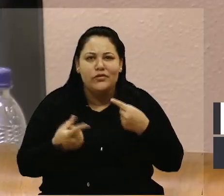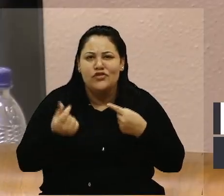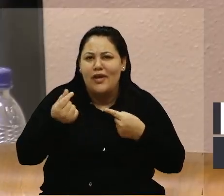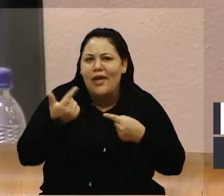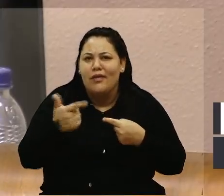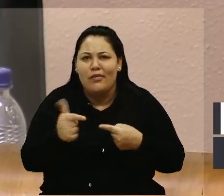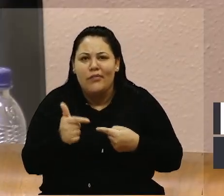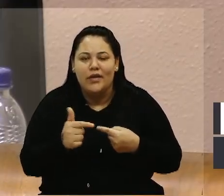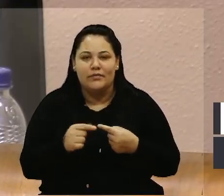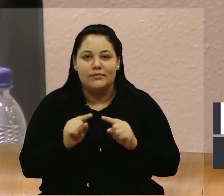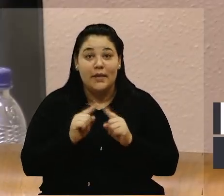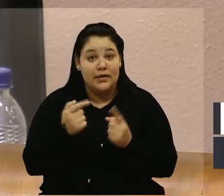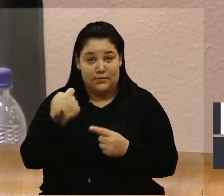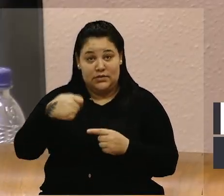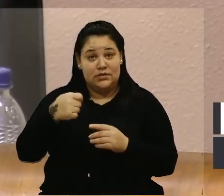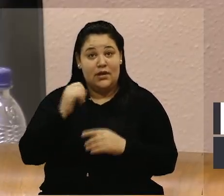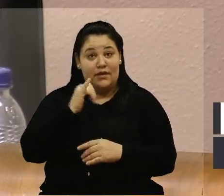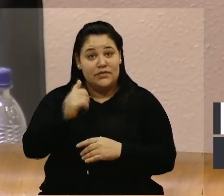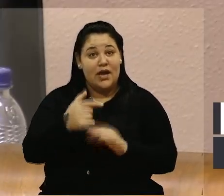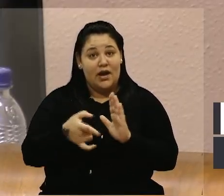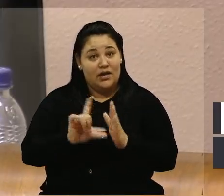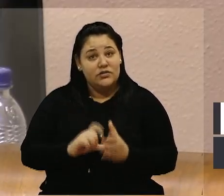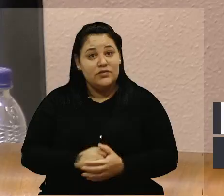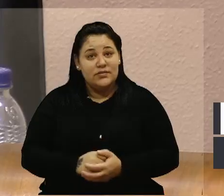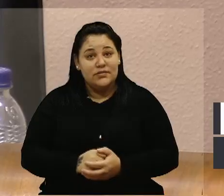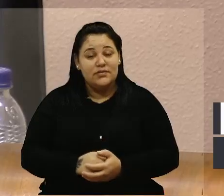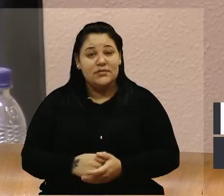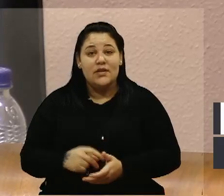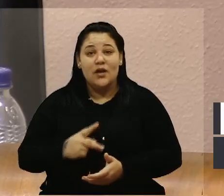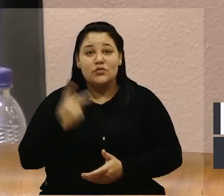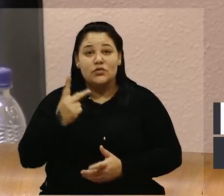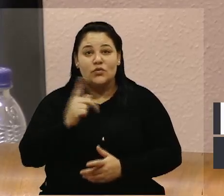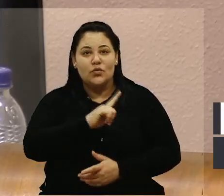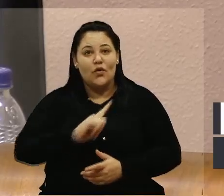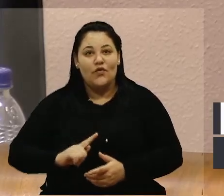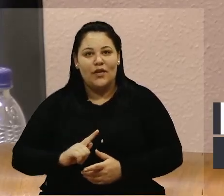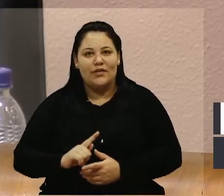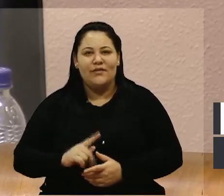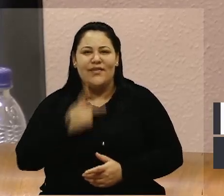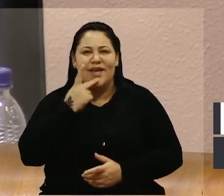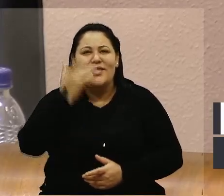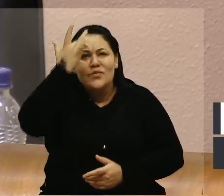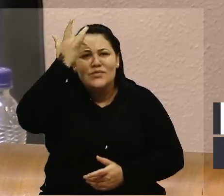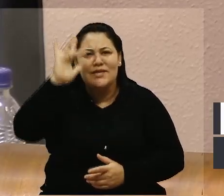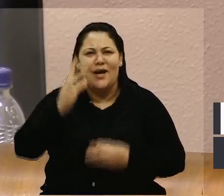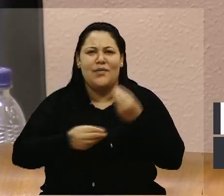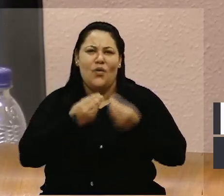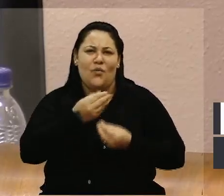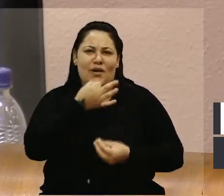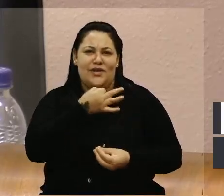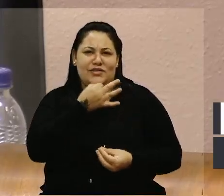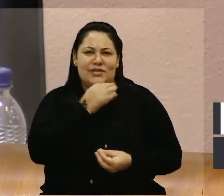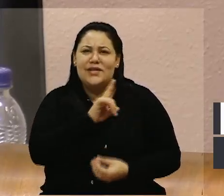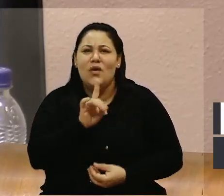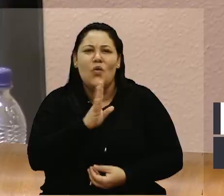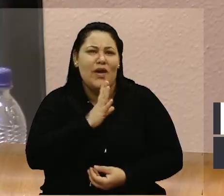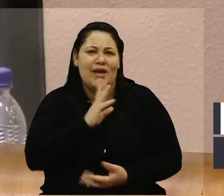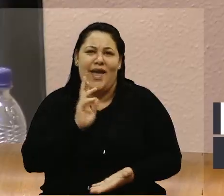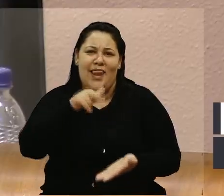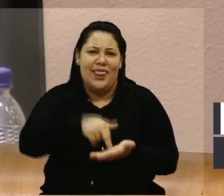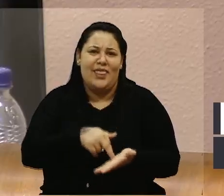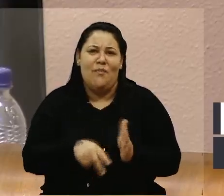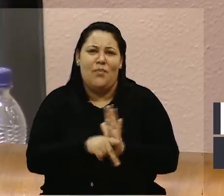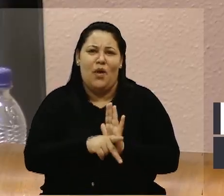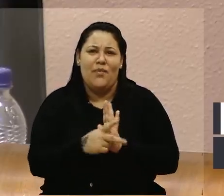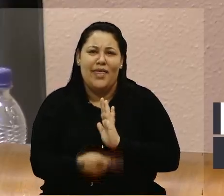antes. Então, e é o segundo governo do governo Adiló, falar que não sabia como é que estava a situação de Caxias, falar que não conhecia a realidade da nossa